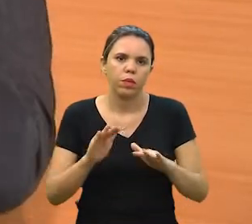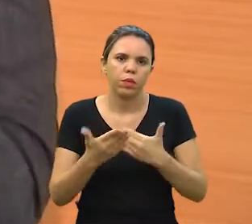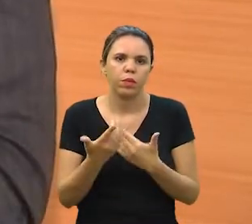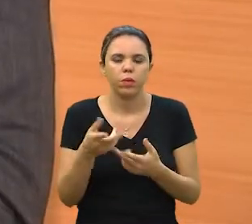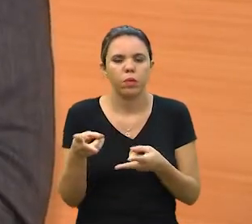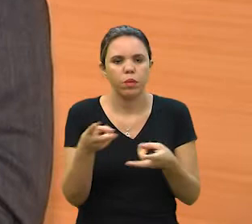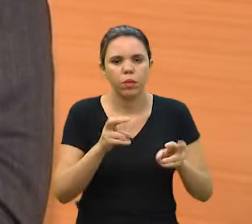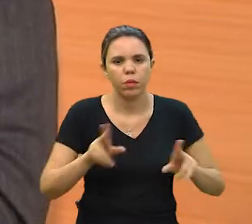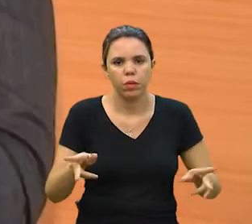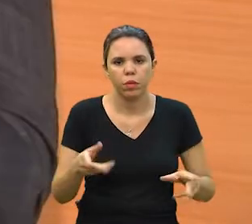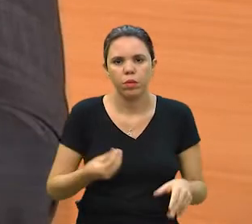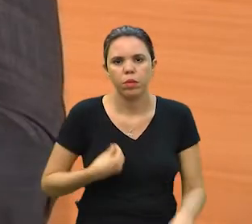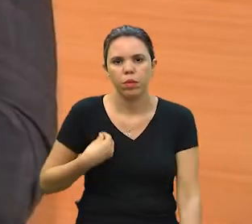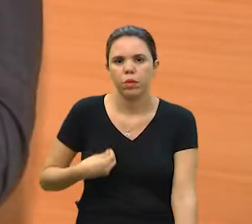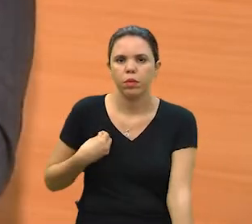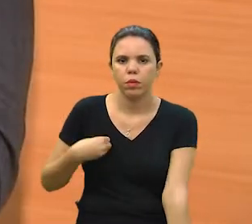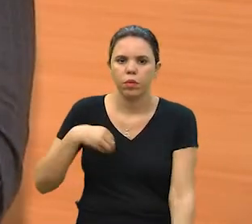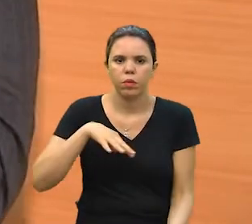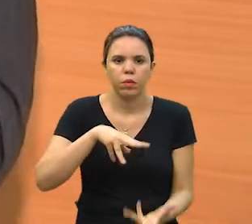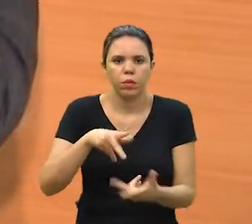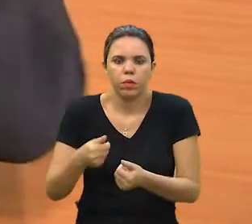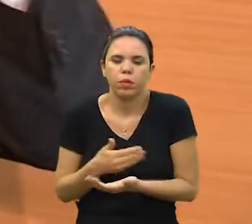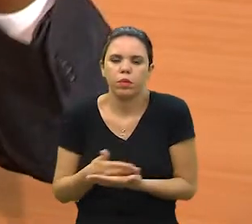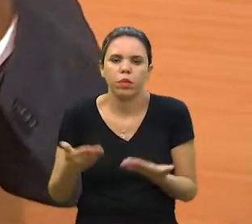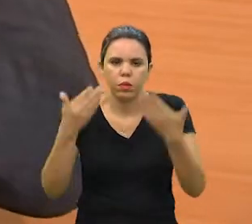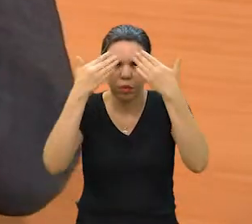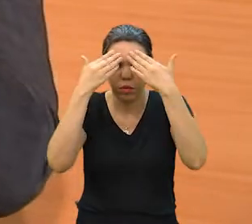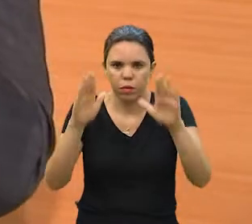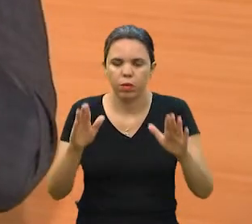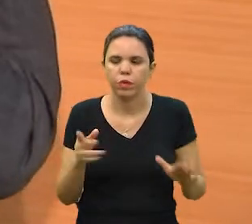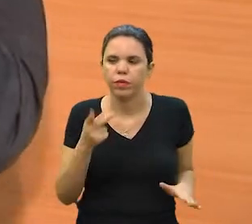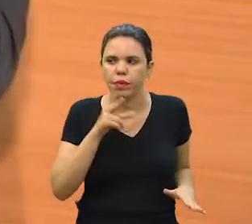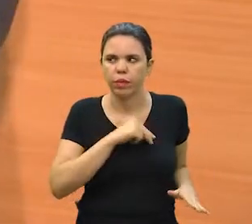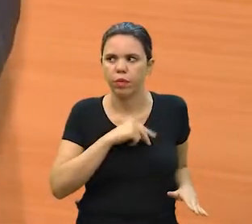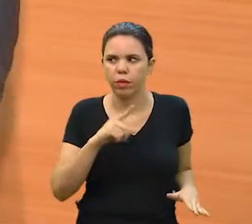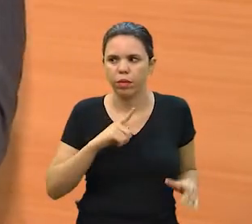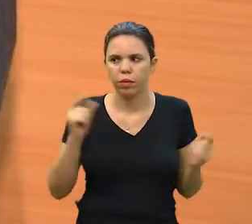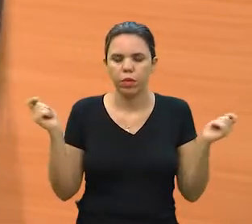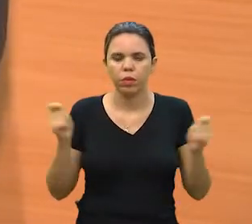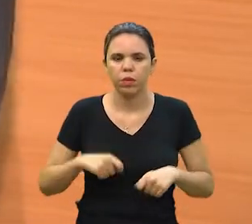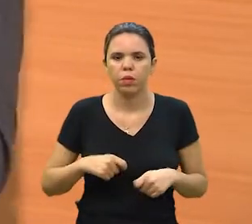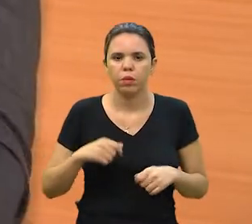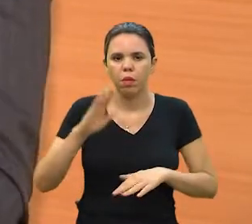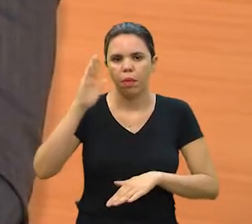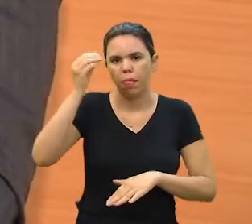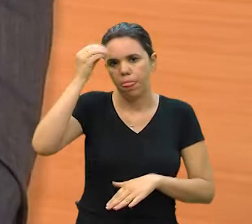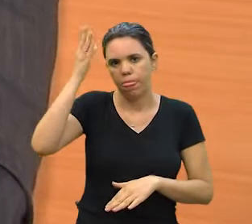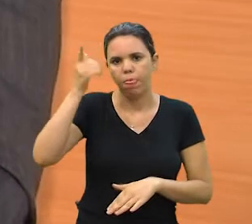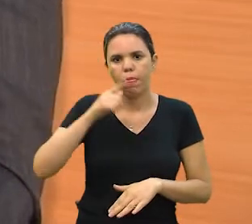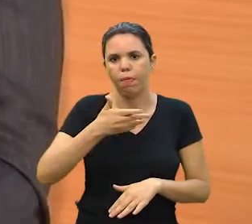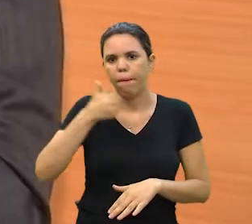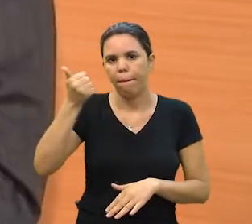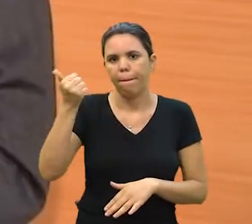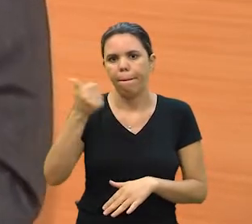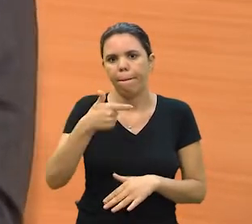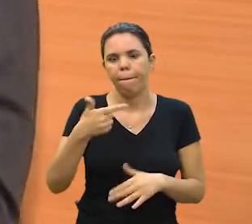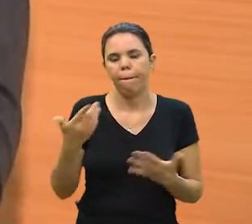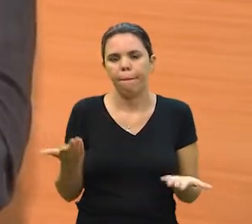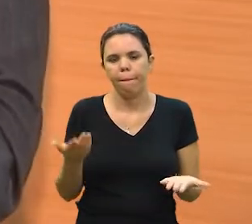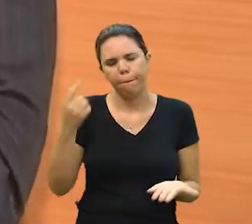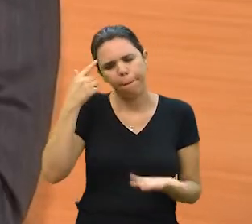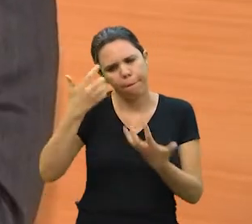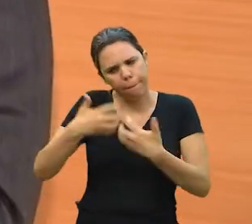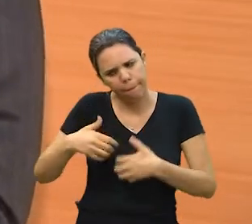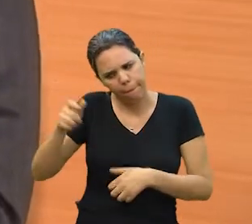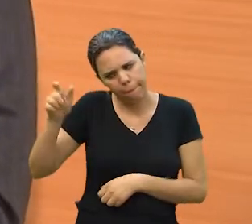ter uma outra percepção da vida, do mundo, começar a abrir a mente dele e falar, nossa, eu tenho possibilidade de ser muito mais do que eu sou hoje. Eu posso, em vez